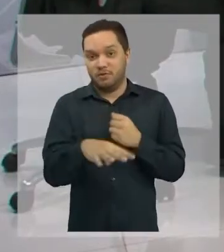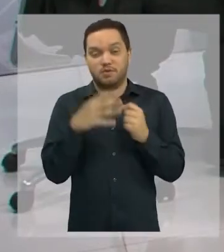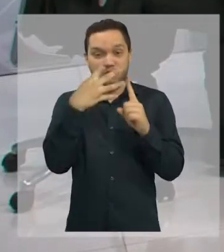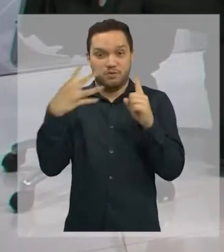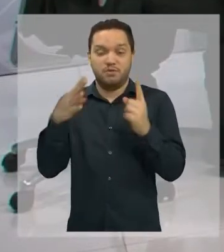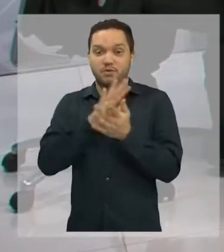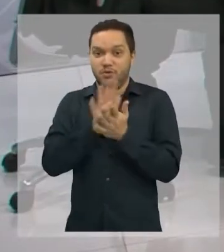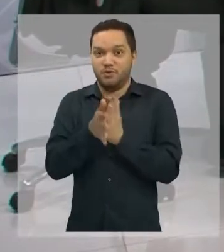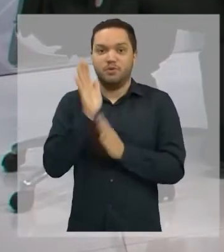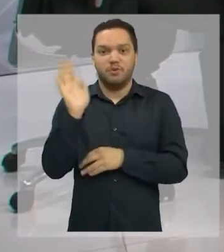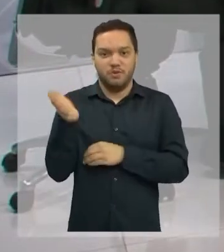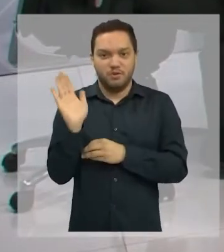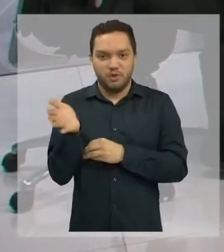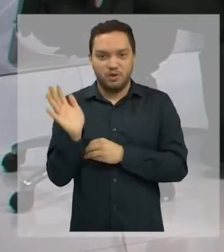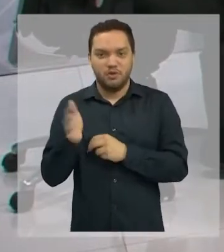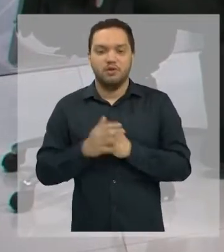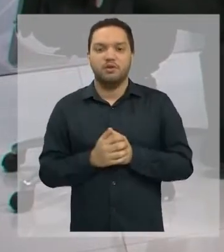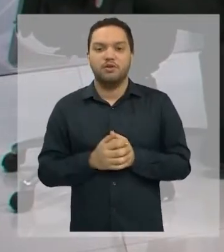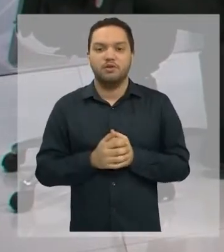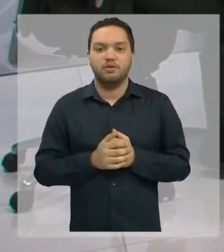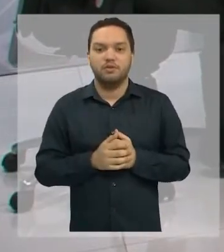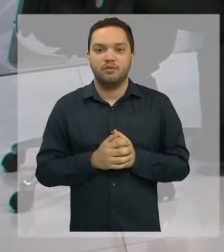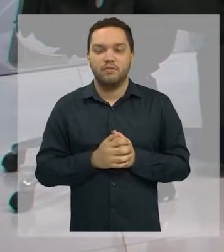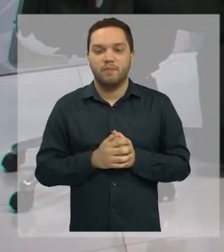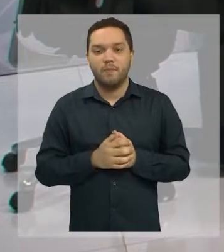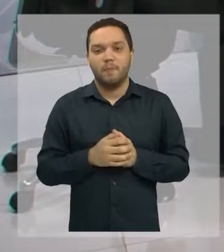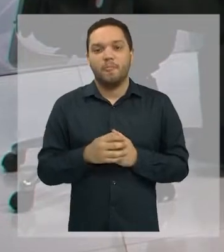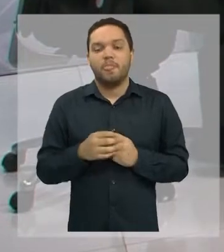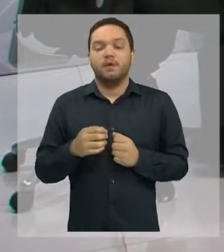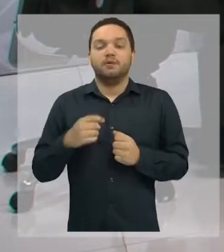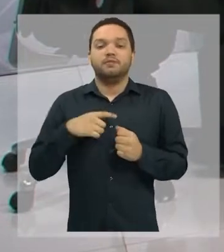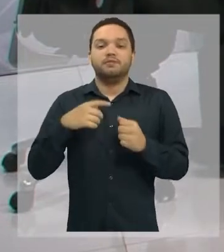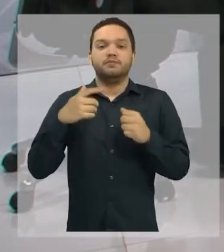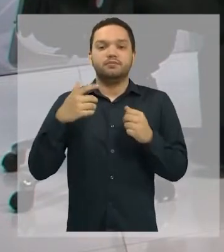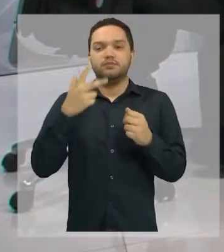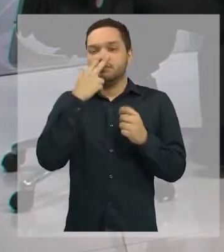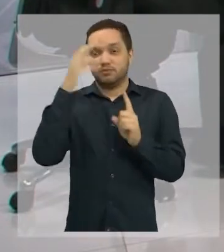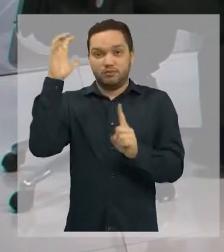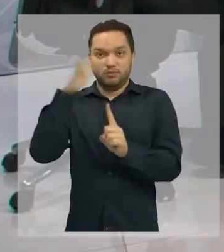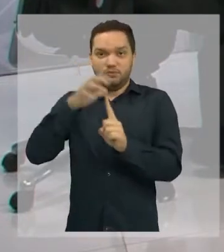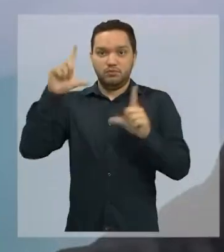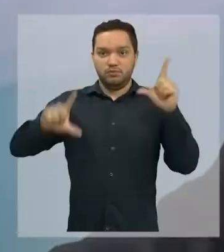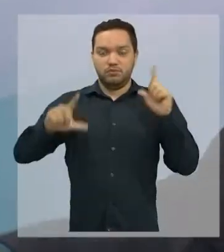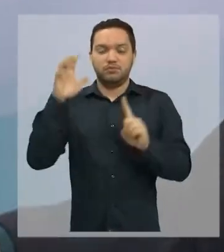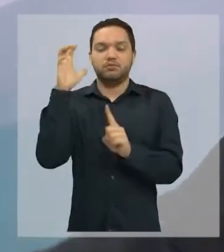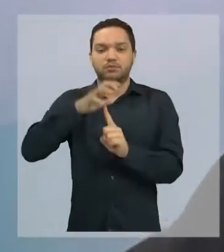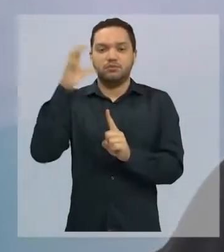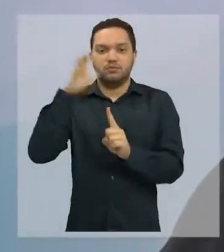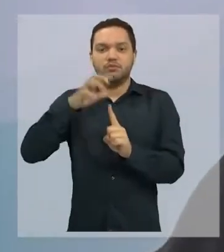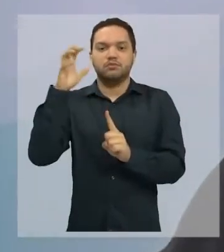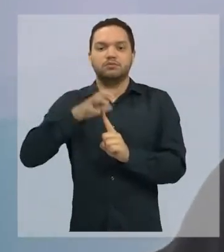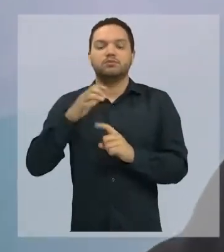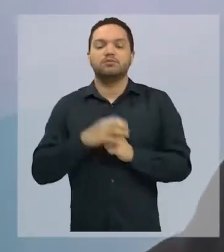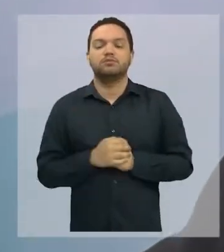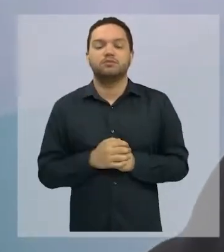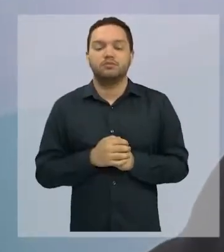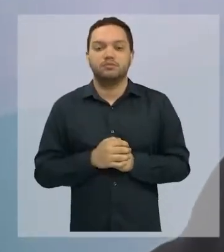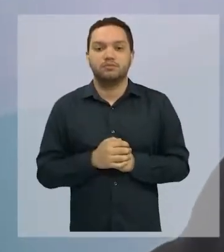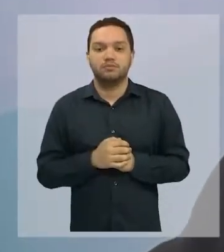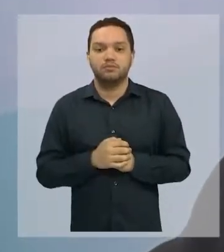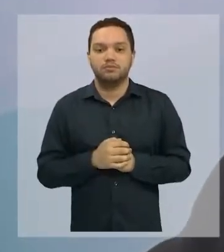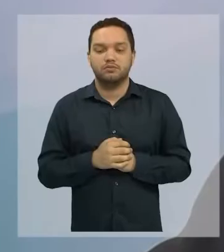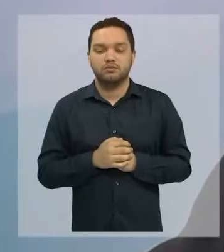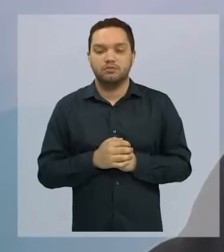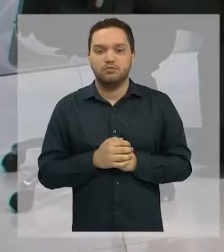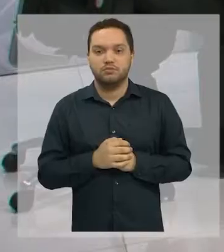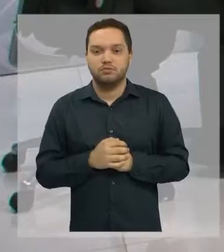de homofóbico. Estou dizendo que era esse o sistema. Você é incensado pela grande mídia. Eu me lembro Estrigas, aquele Agora pintor. você é incensado